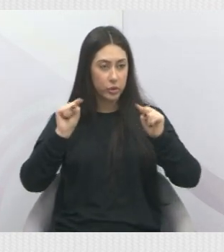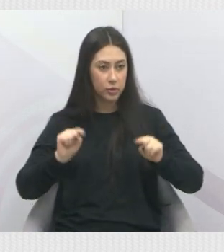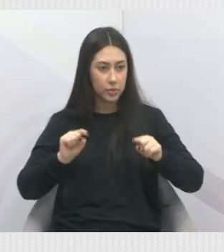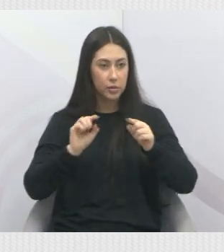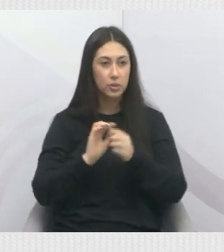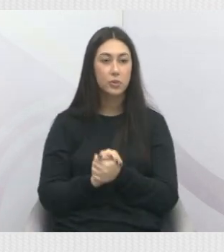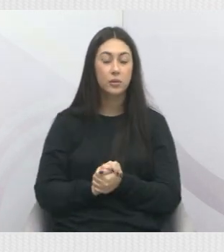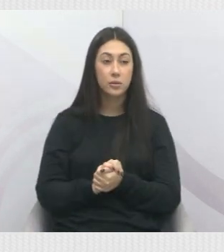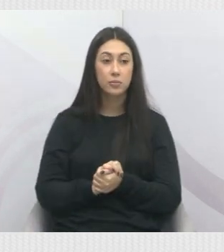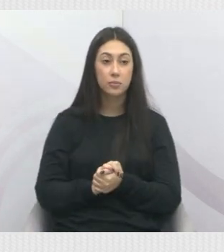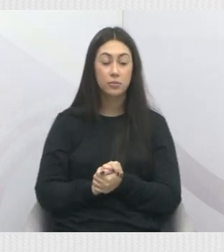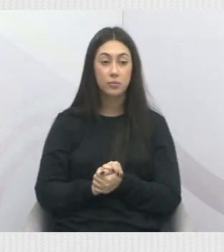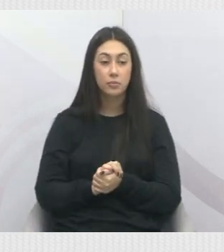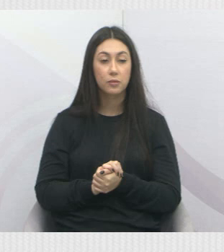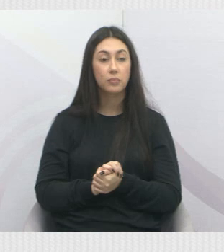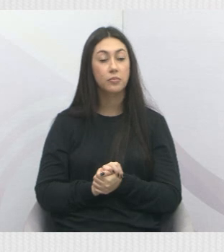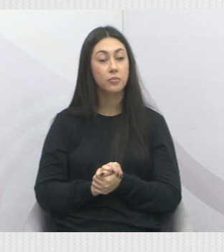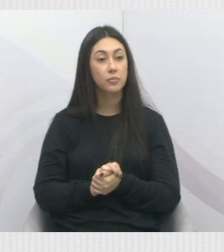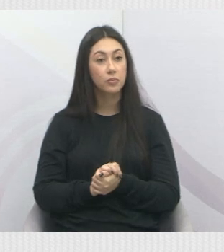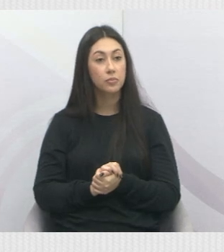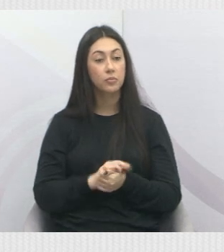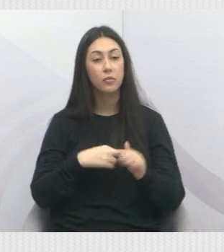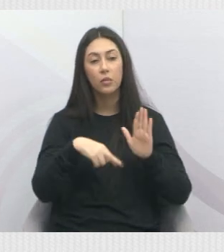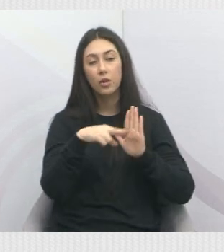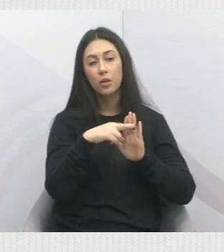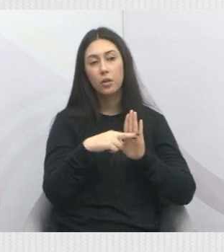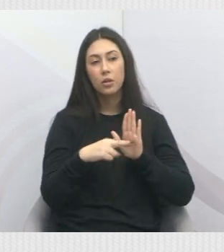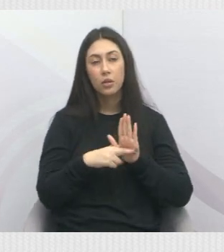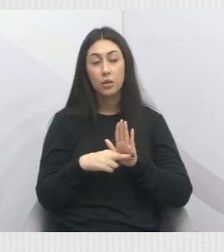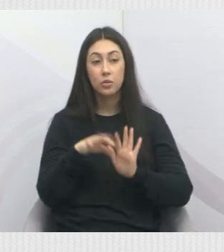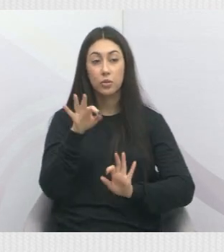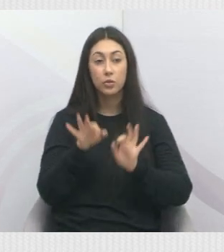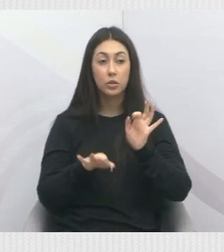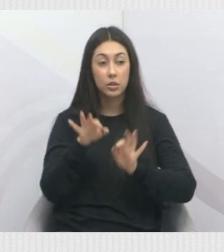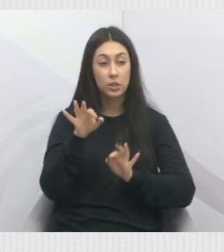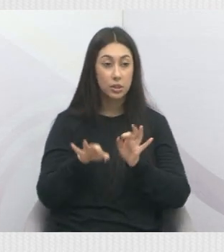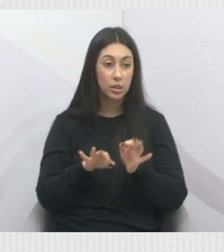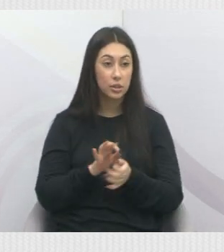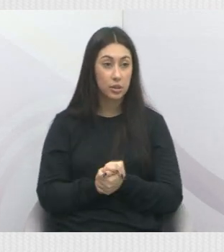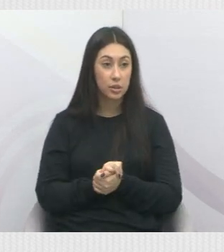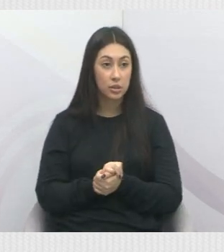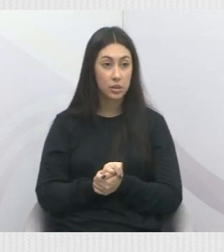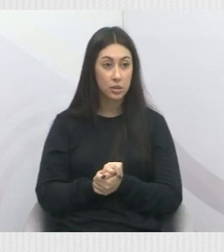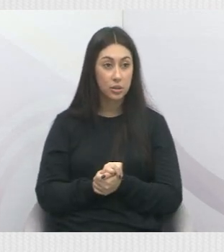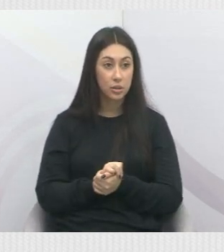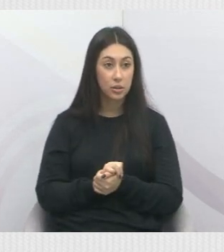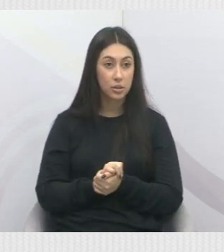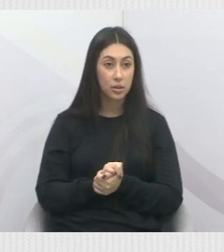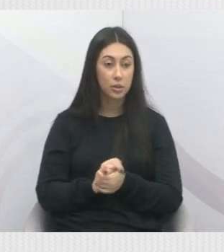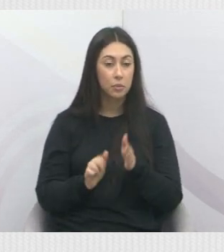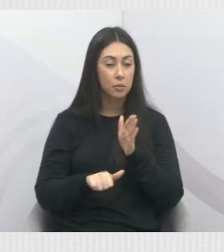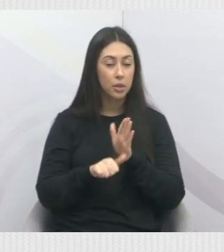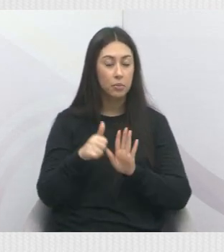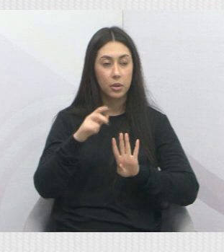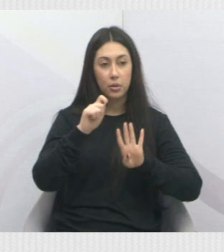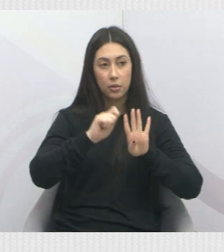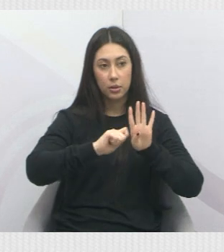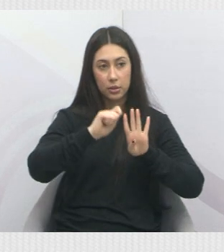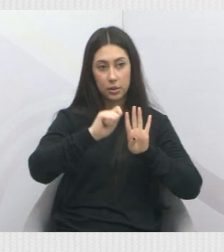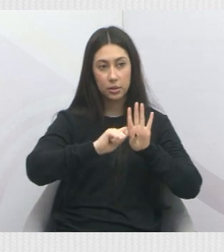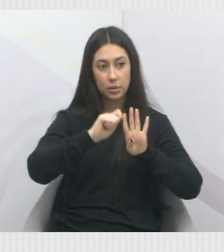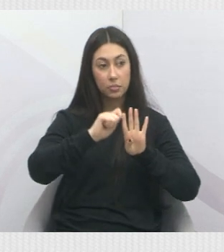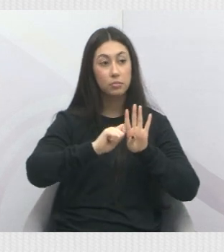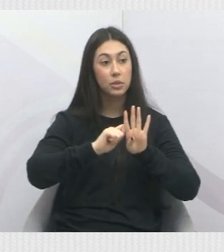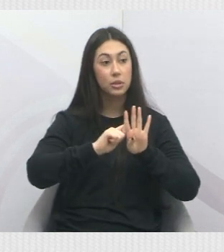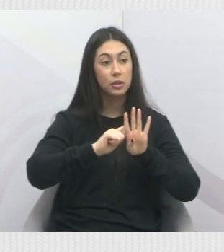servidores. Ordens judiciais. O setor de cumprimento de ordens judiciais, no primeiro quadrimestre de